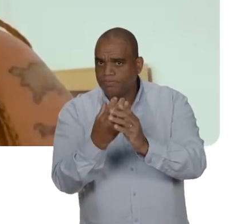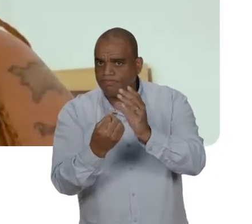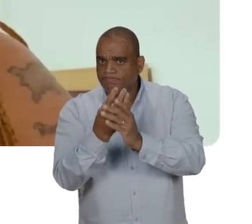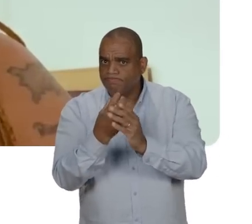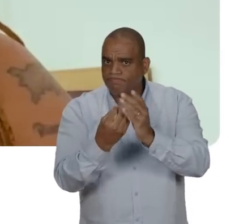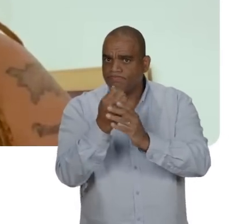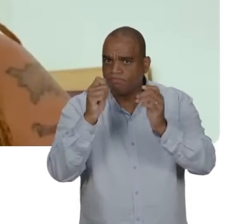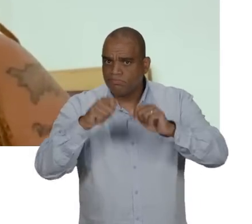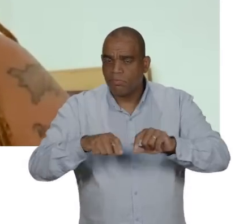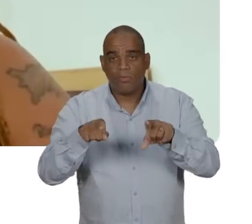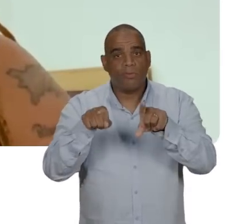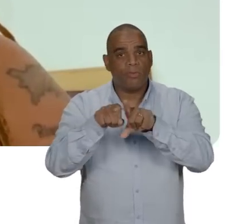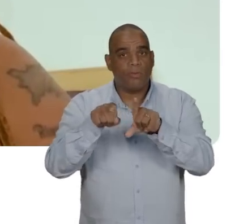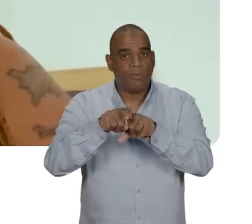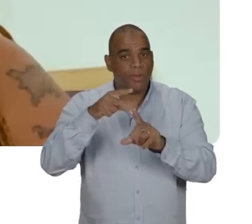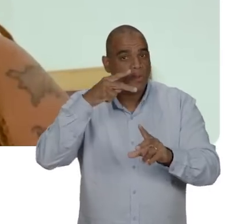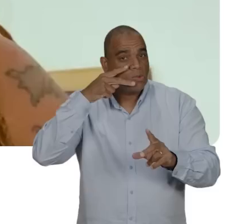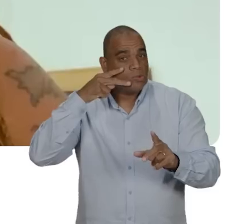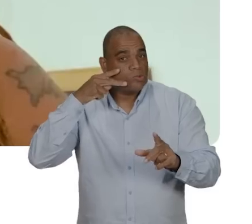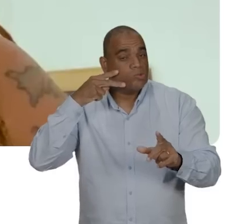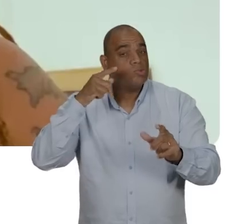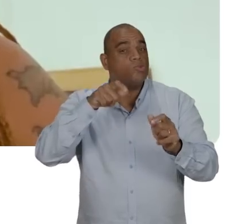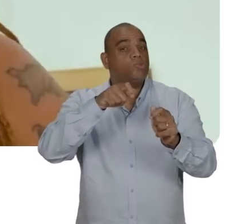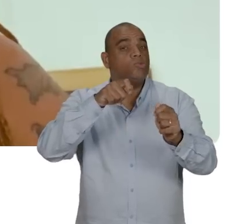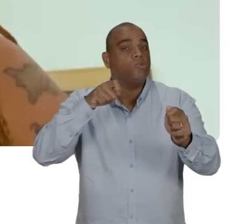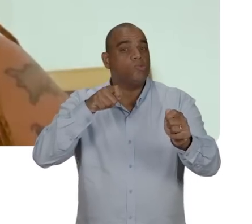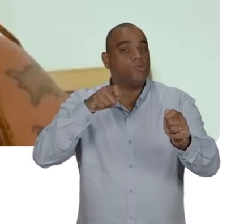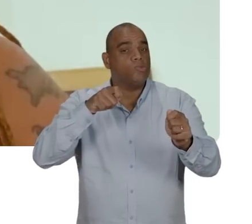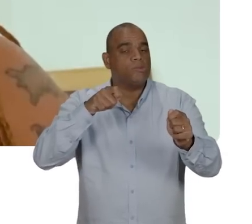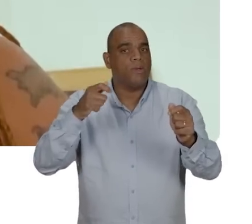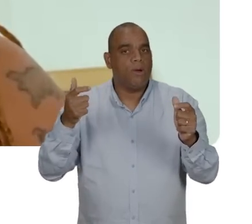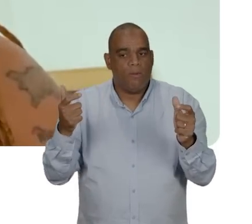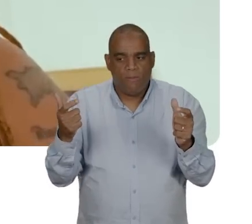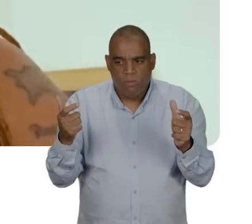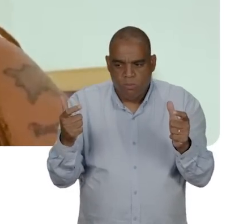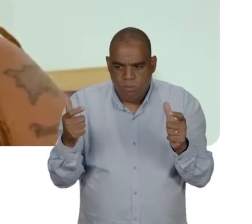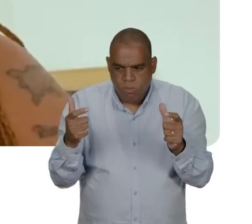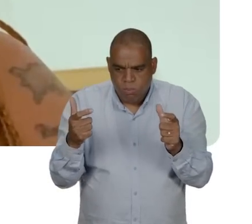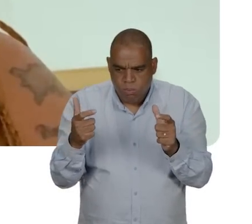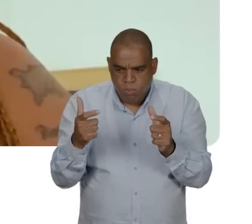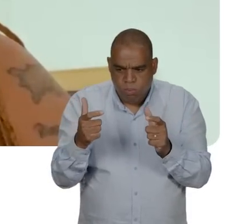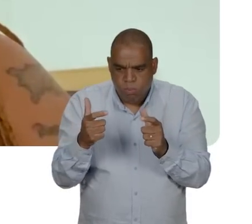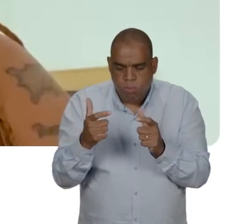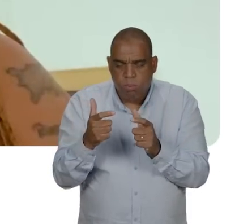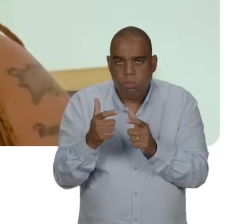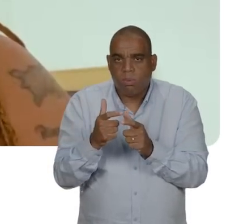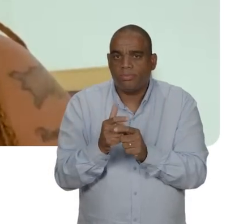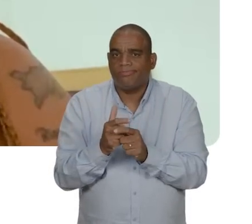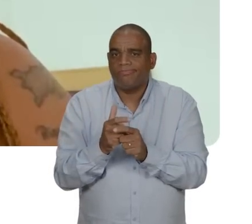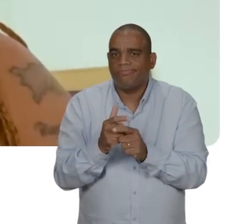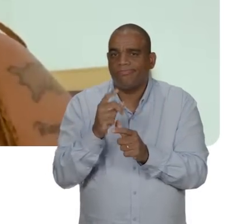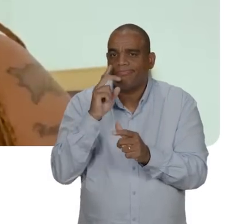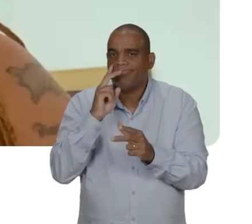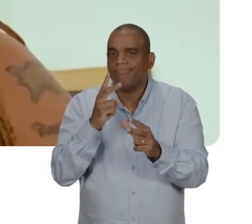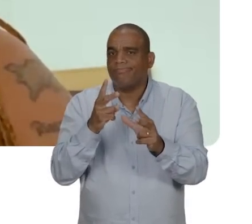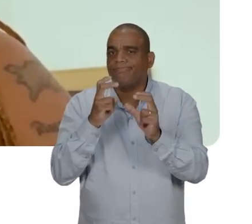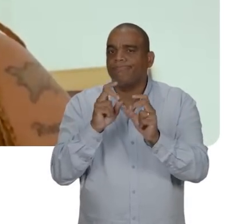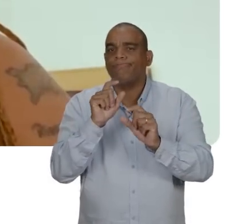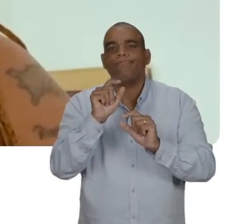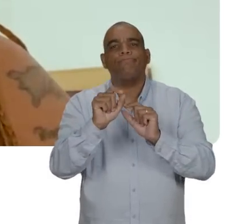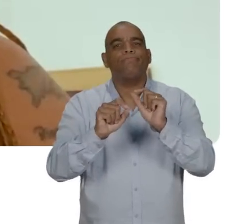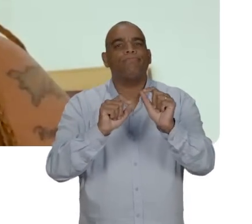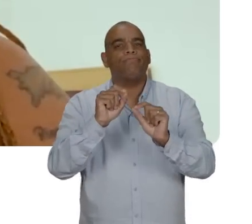baixo. Quando a gente faz essa análise para o número de pessoas indígenas, esse número reduz ainda, né, bastante, porque o que a